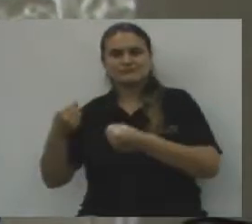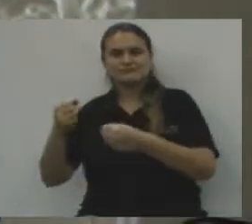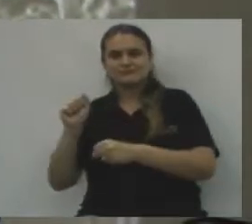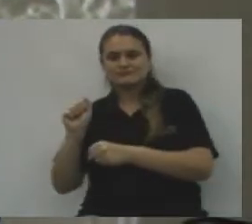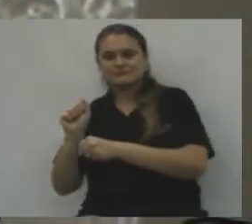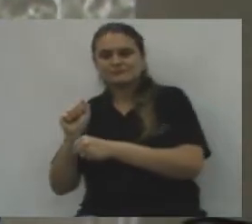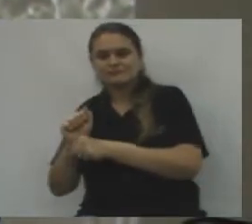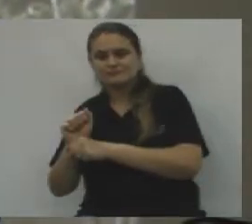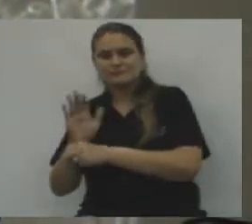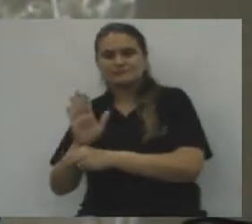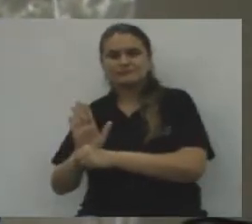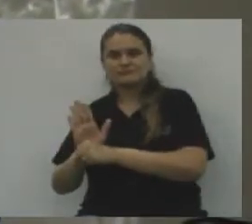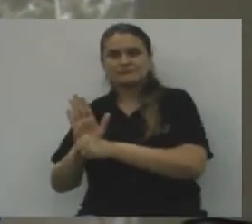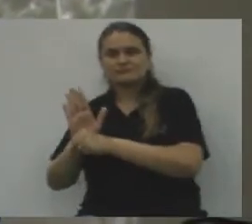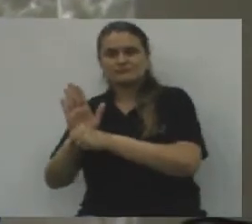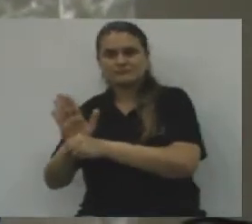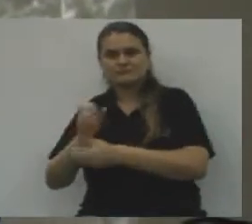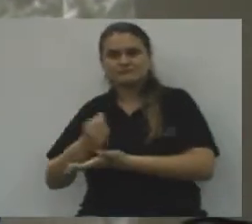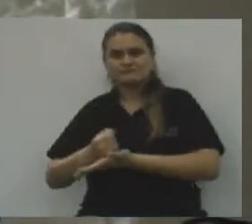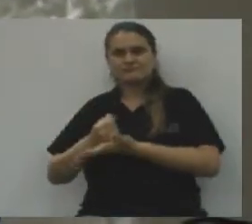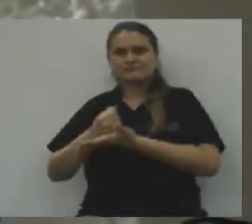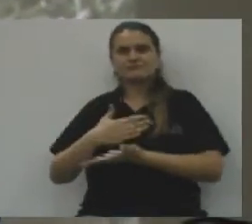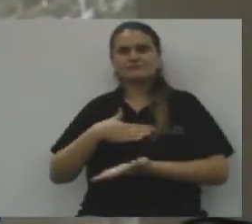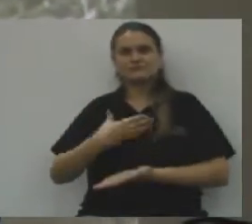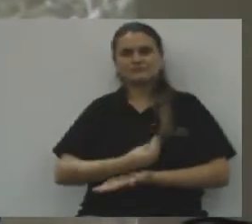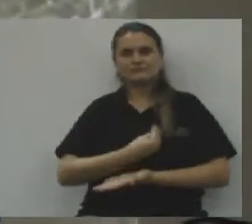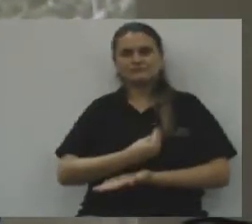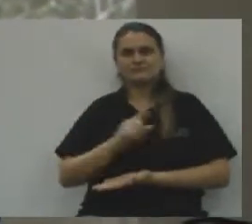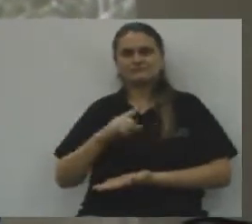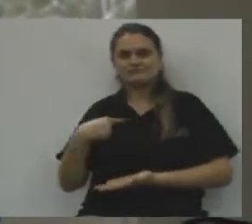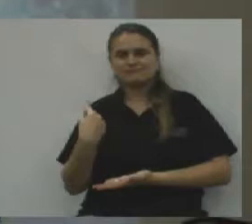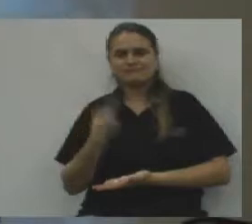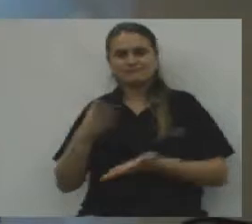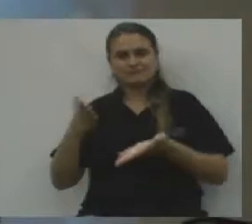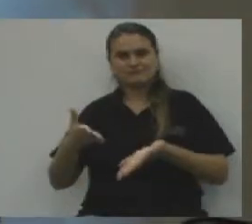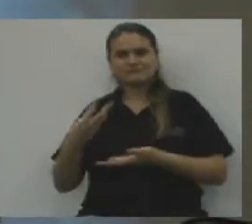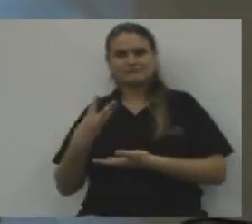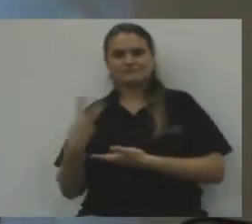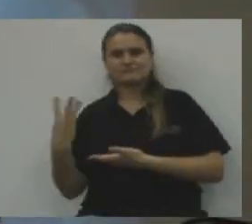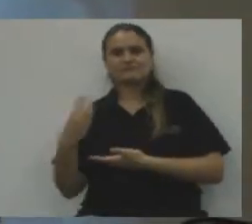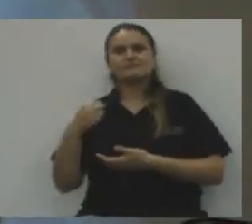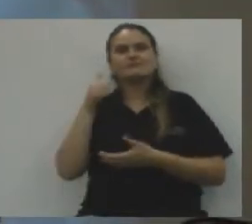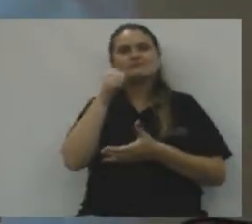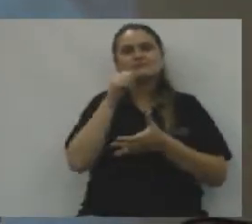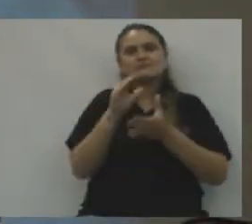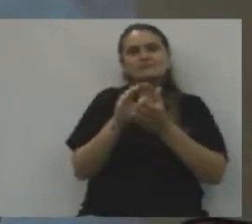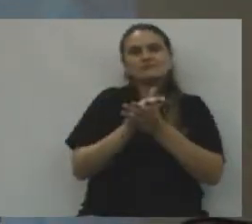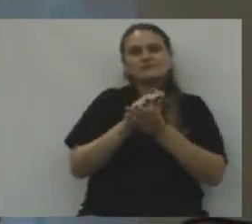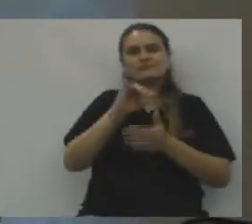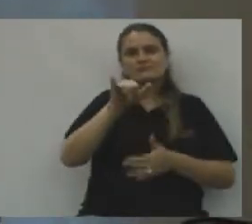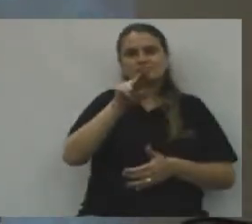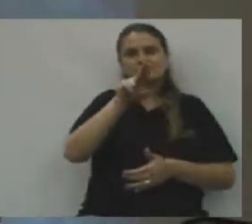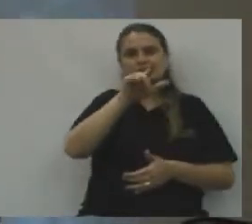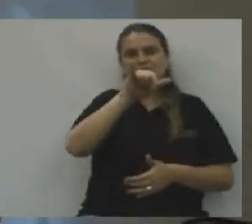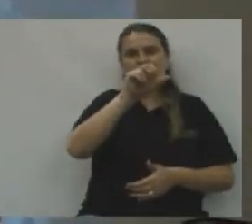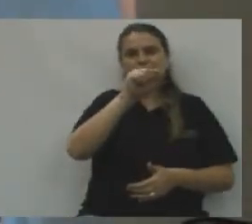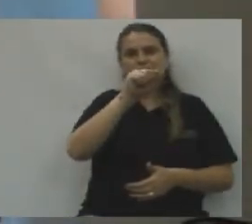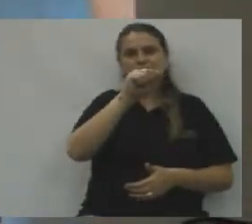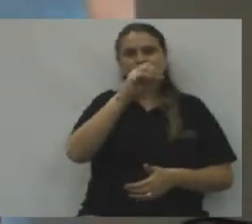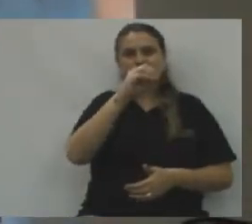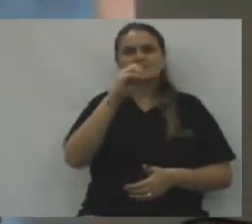sua ida para casa e nos salvar, foi primordial para que nós pudéssemos estar vivos hoje. A esposa de Juliano, Ana Cláudia, acabou